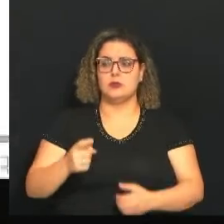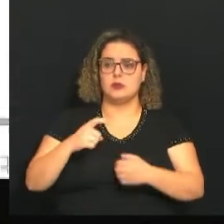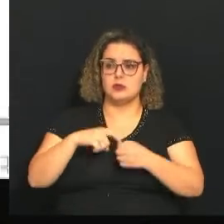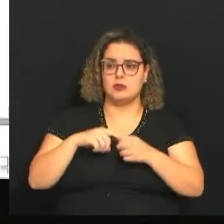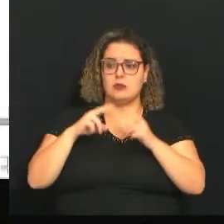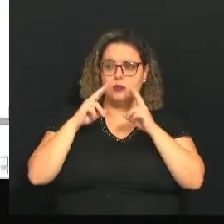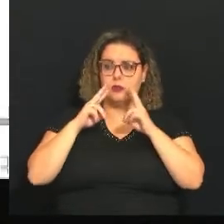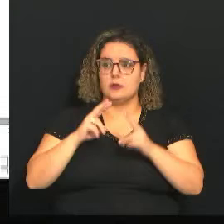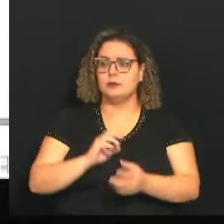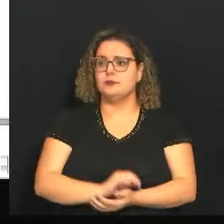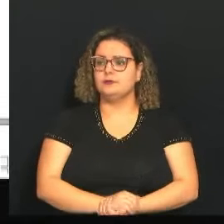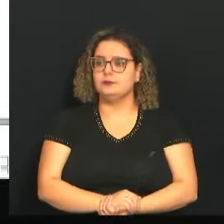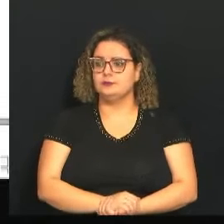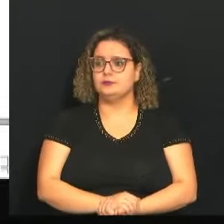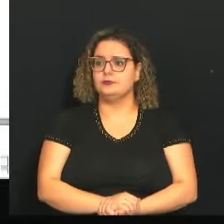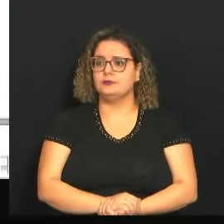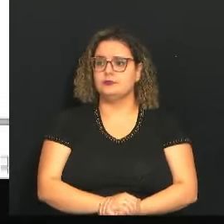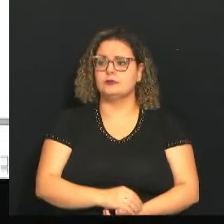rapidinho.